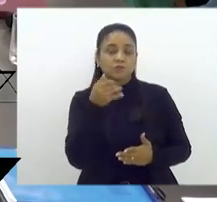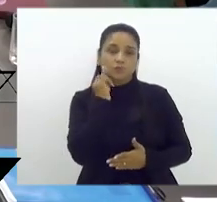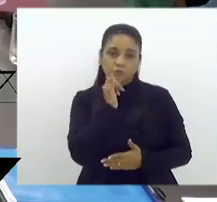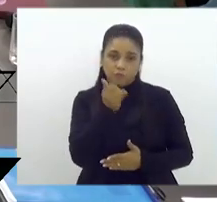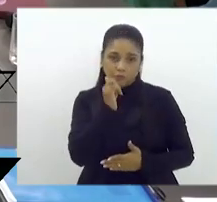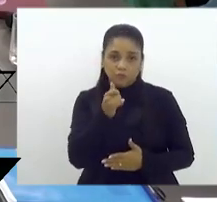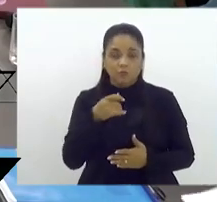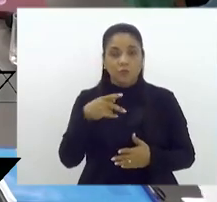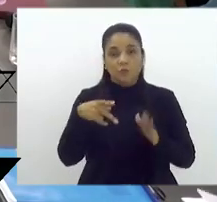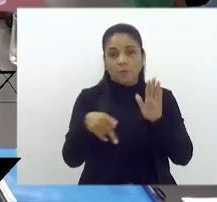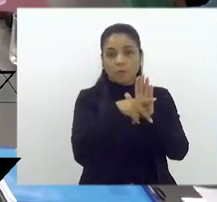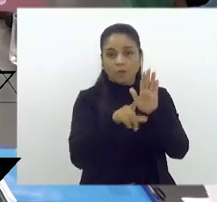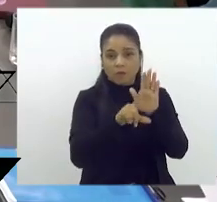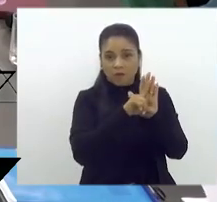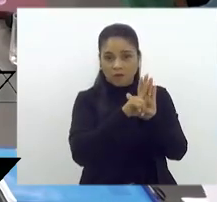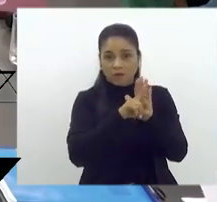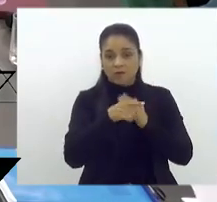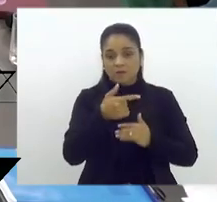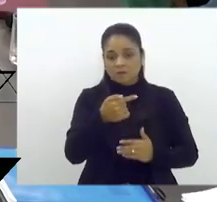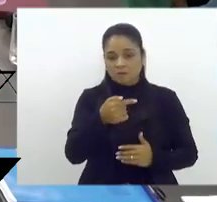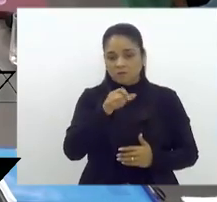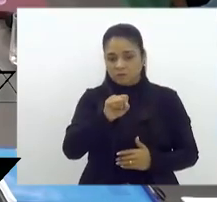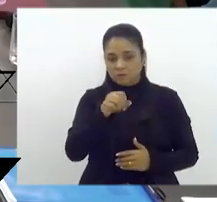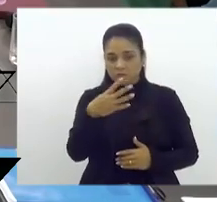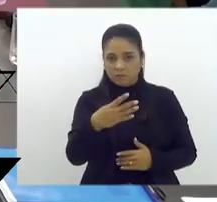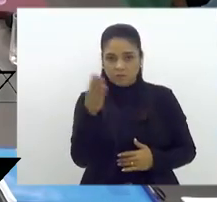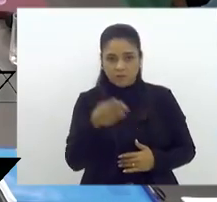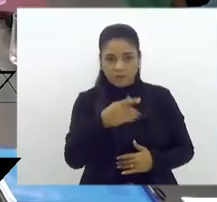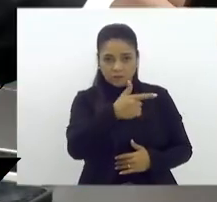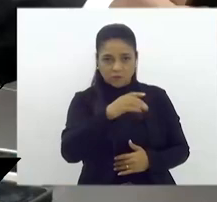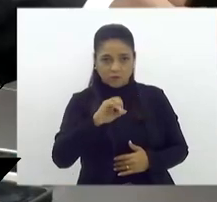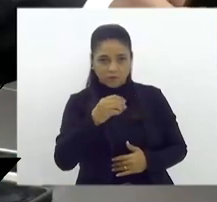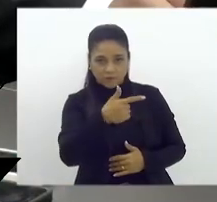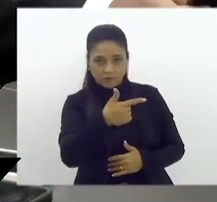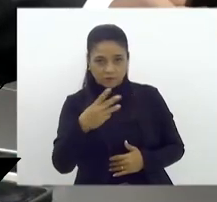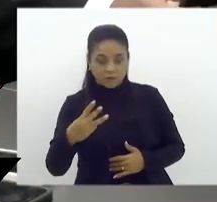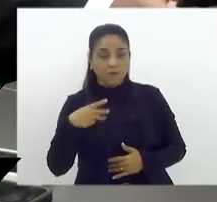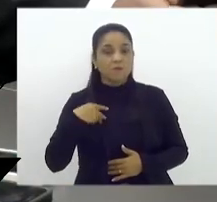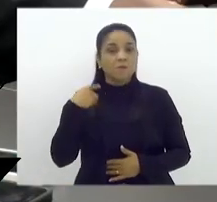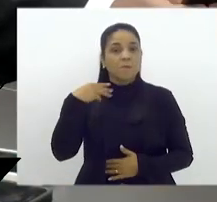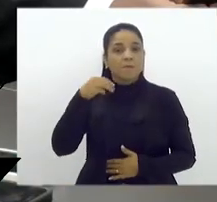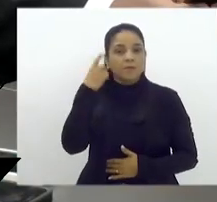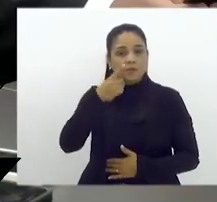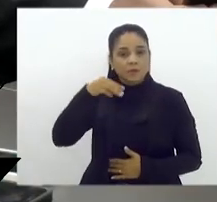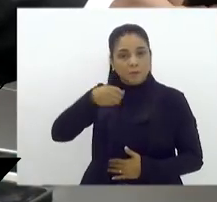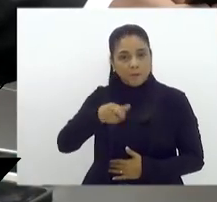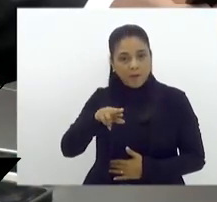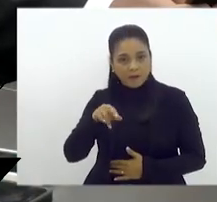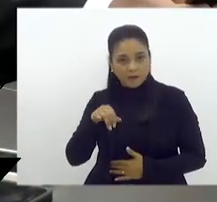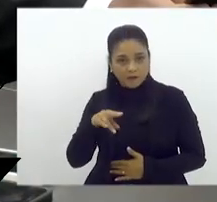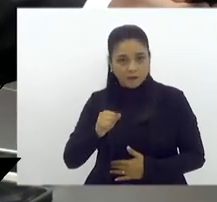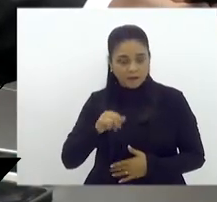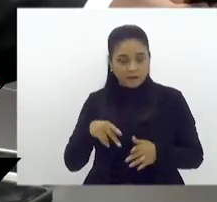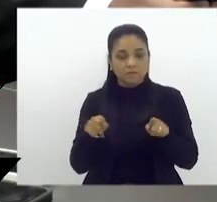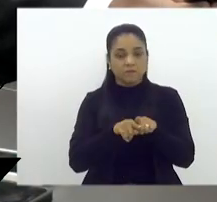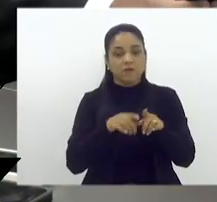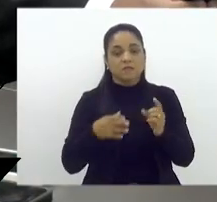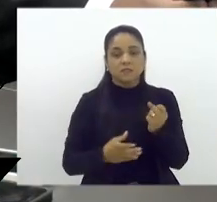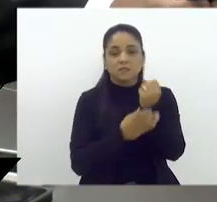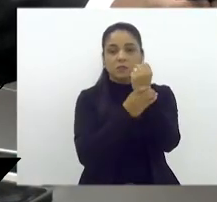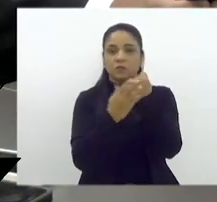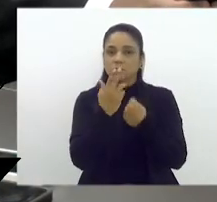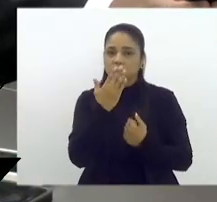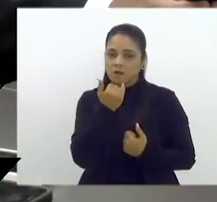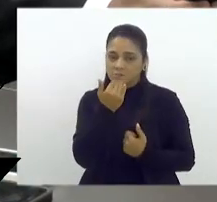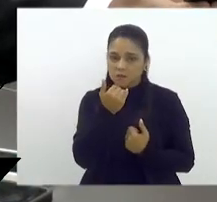é o projeto de lei 784 de 2023, de autoria da deputada Mariana, do MST, que estabelece a notificação compulsória dos casos de insegurança alimentar no